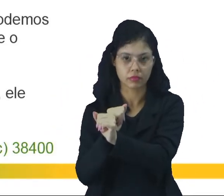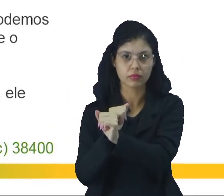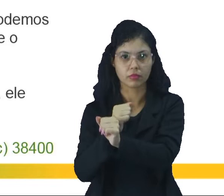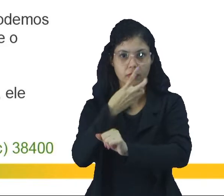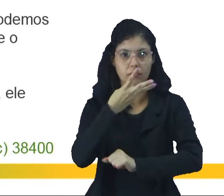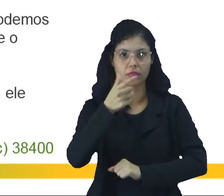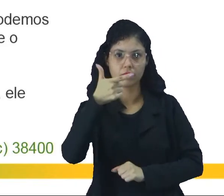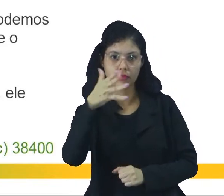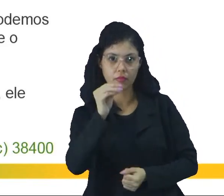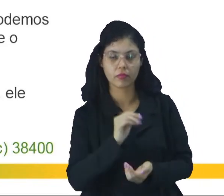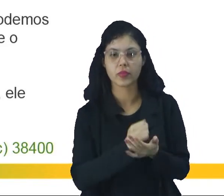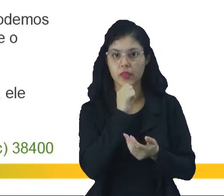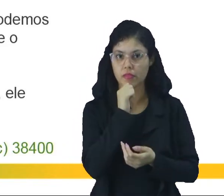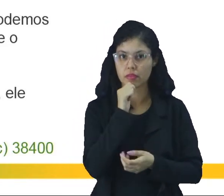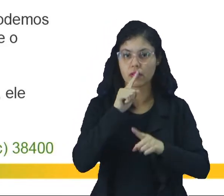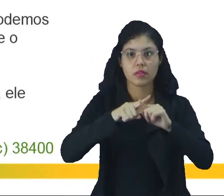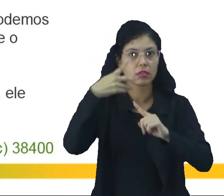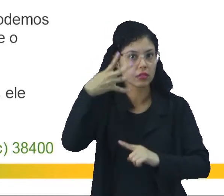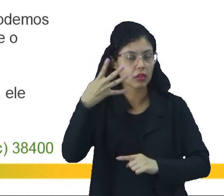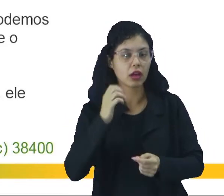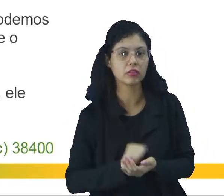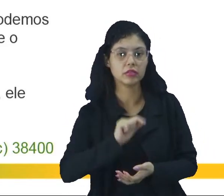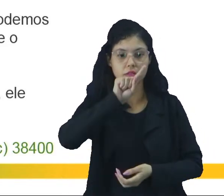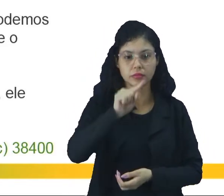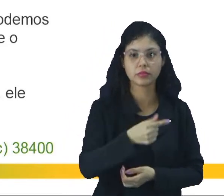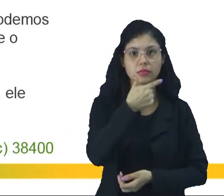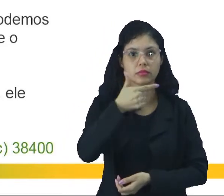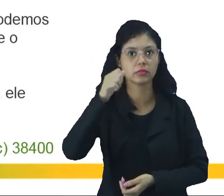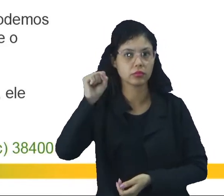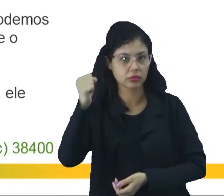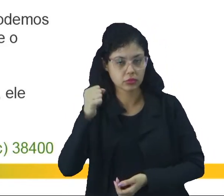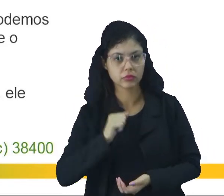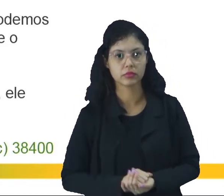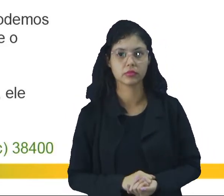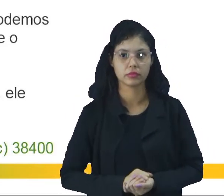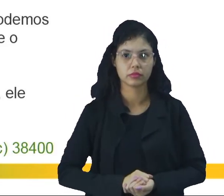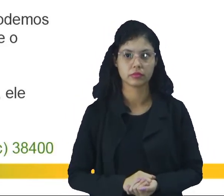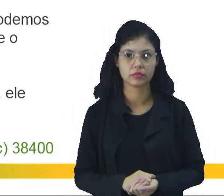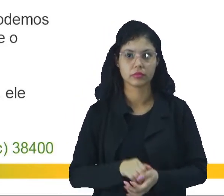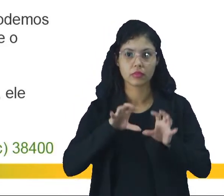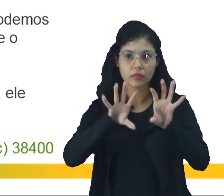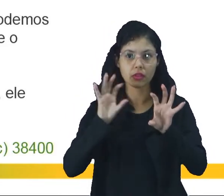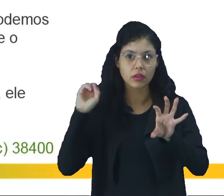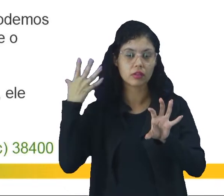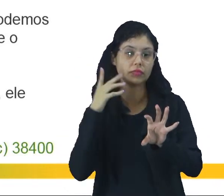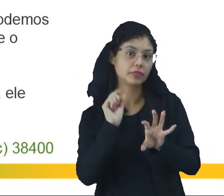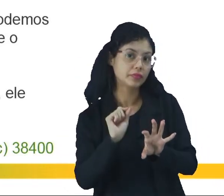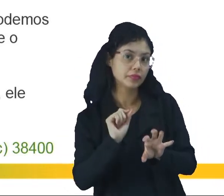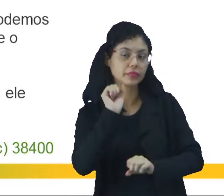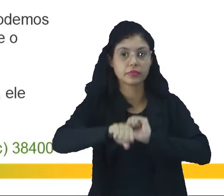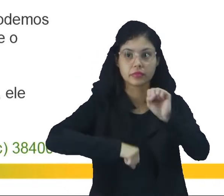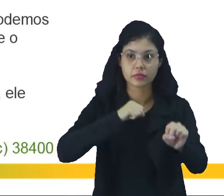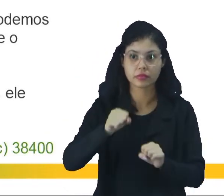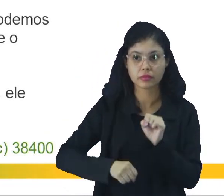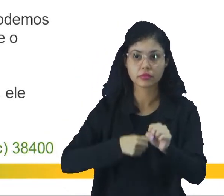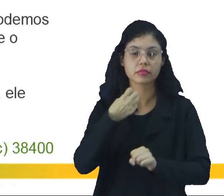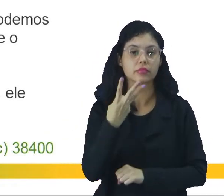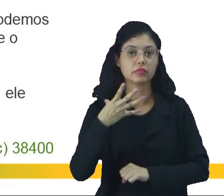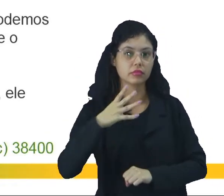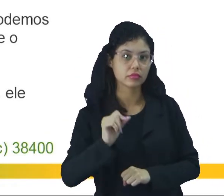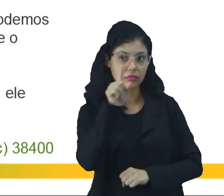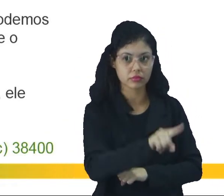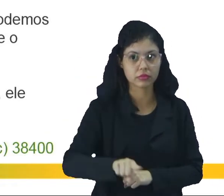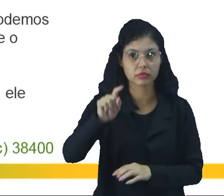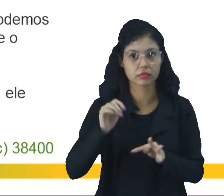certo? 320 vezes 4 dá 1.280. Desse modo, se o ciclista percorre 30